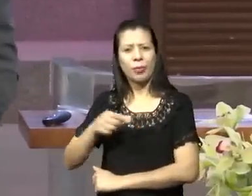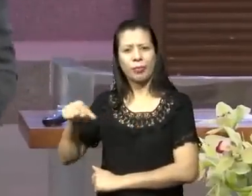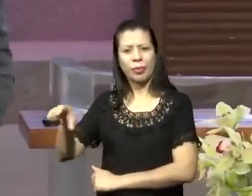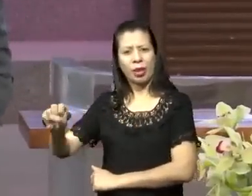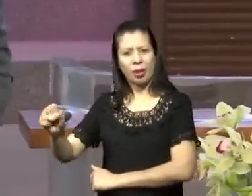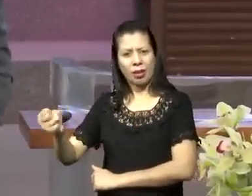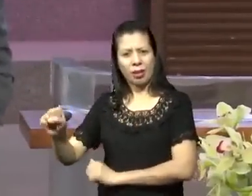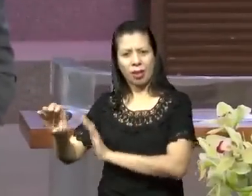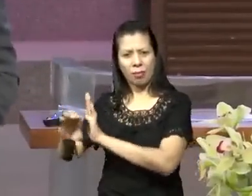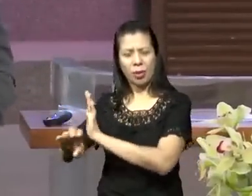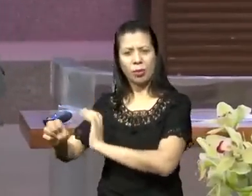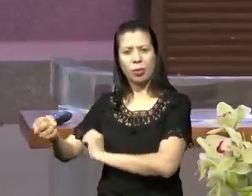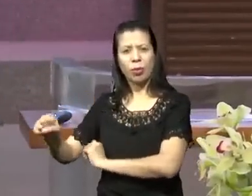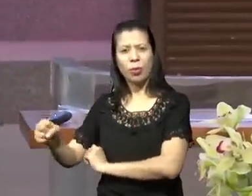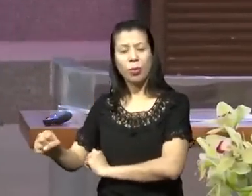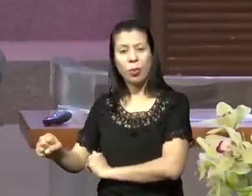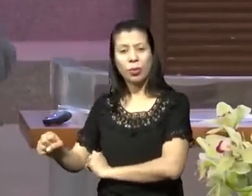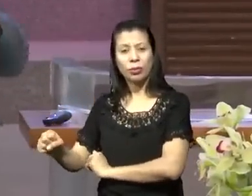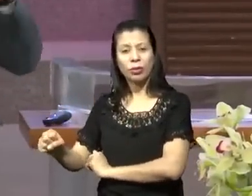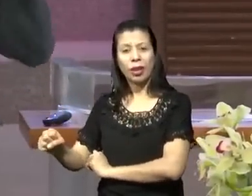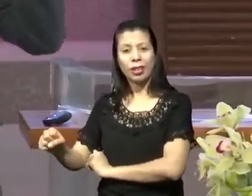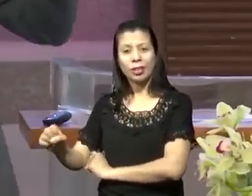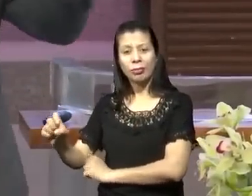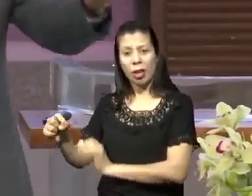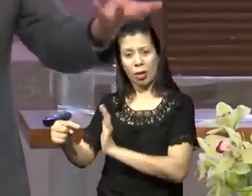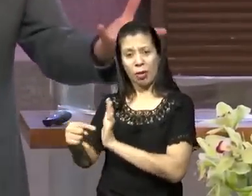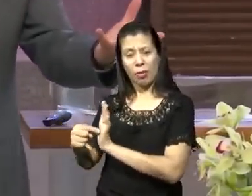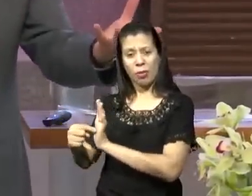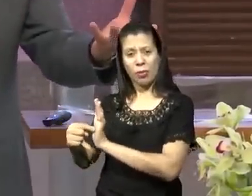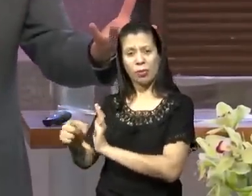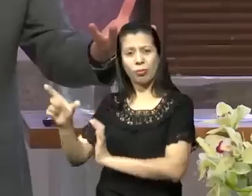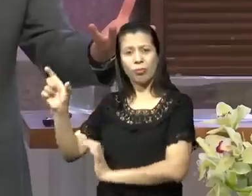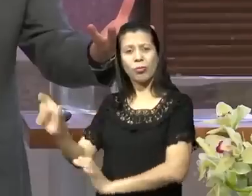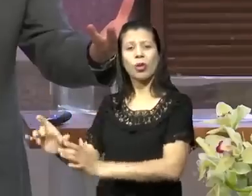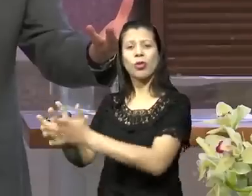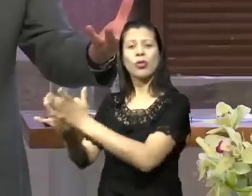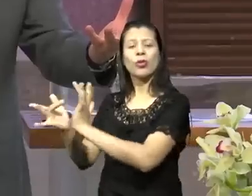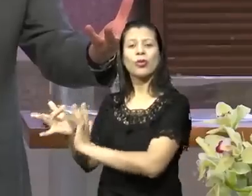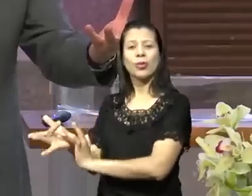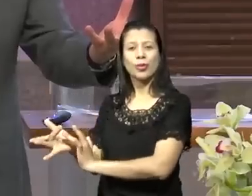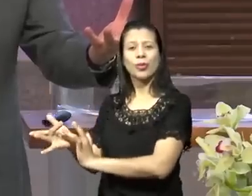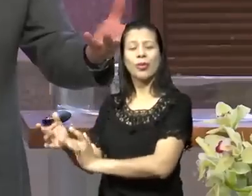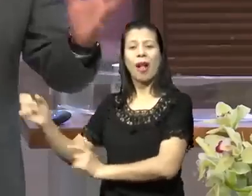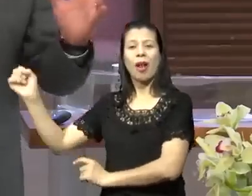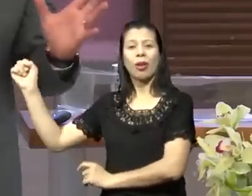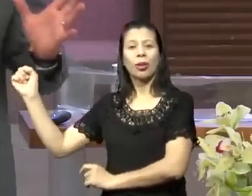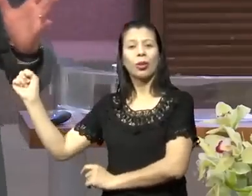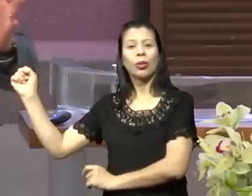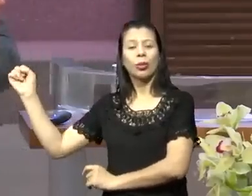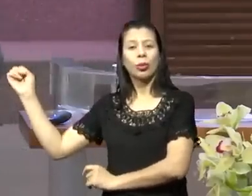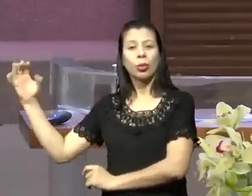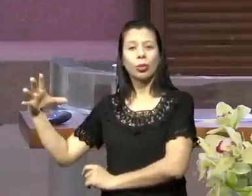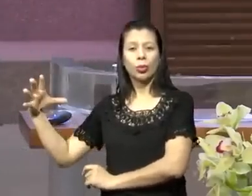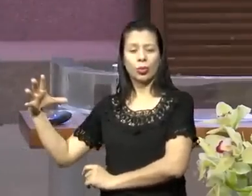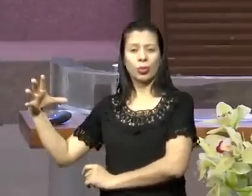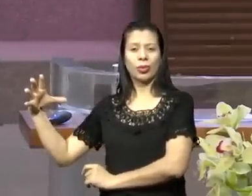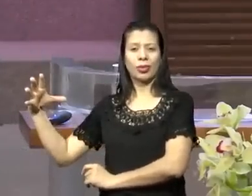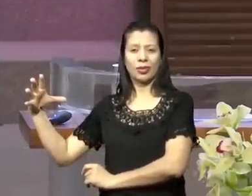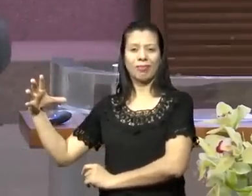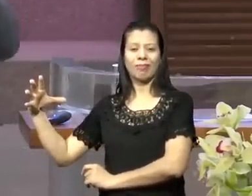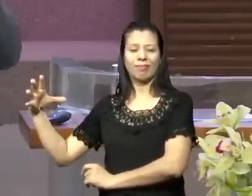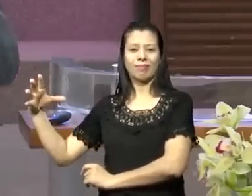é luz e quando Jesus diz eu sou a luz do mundo você vai entender